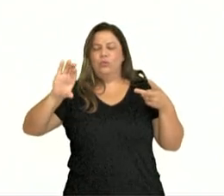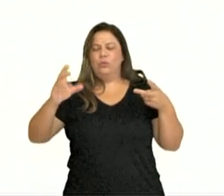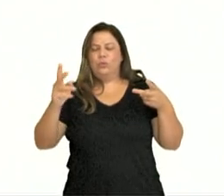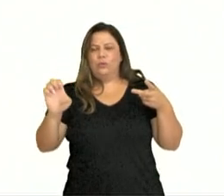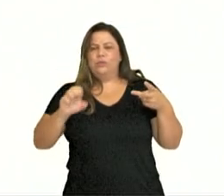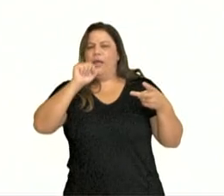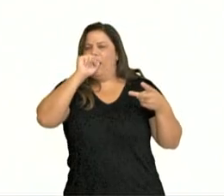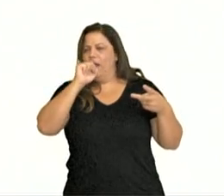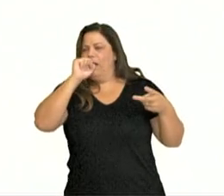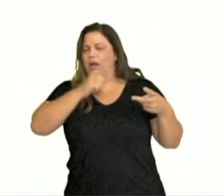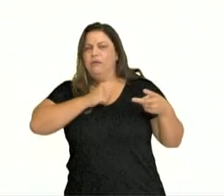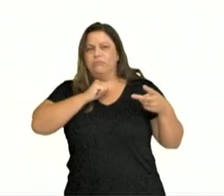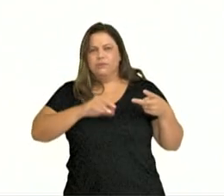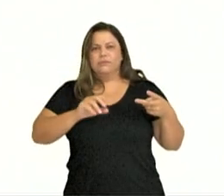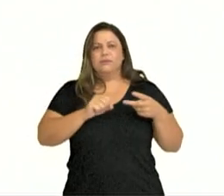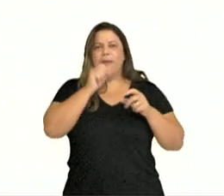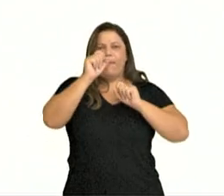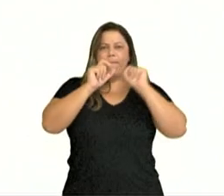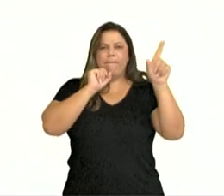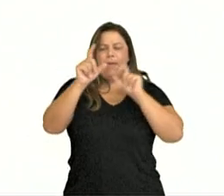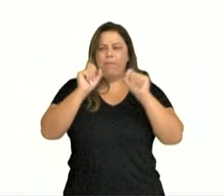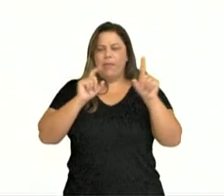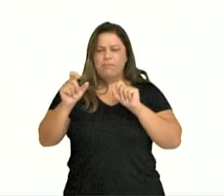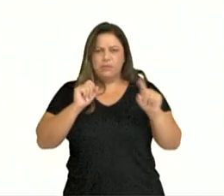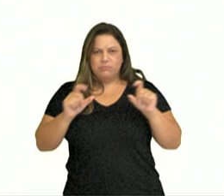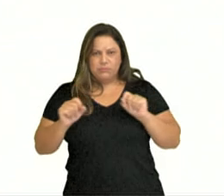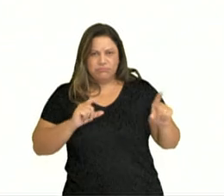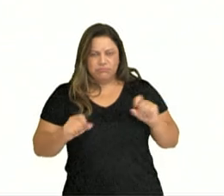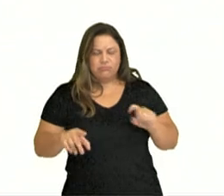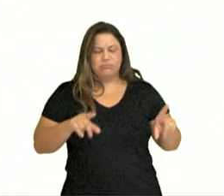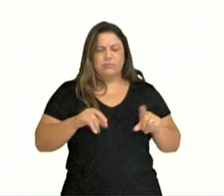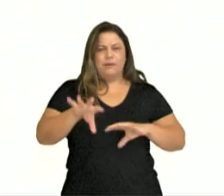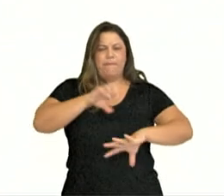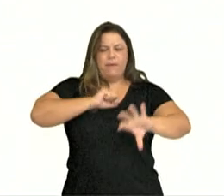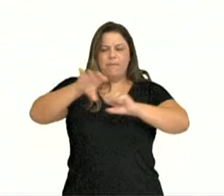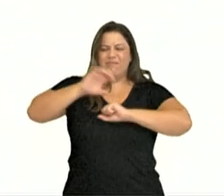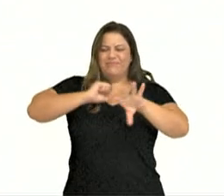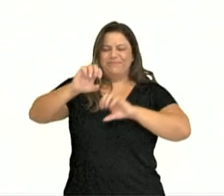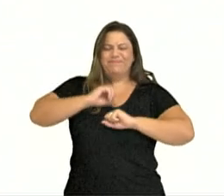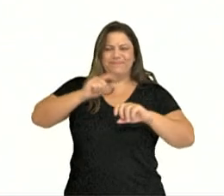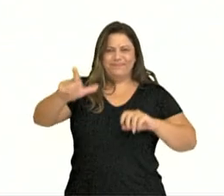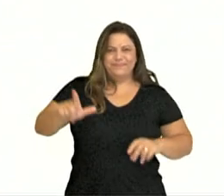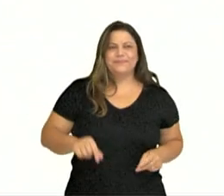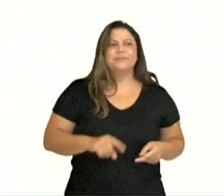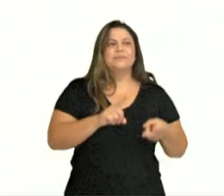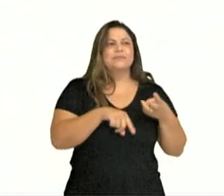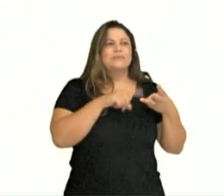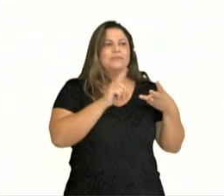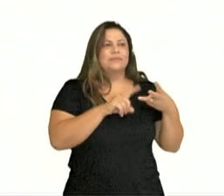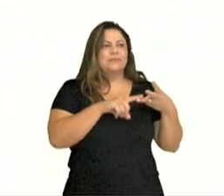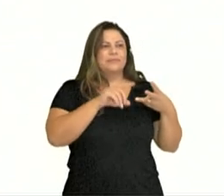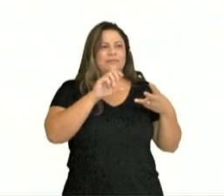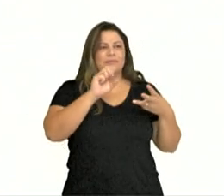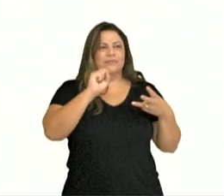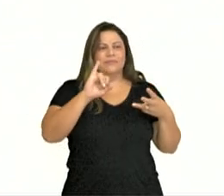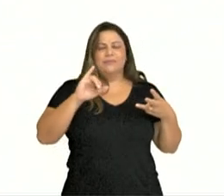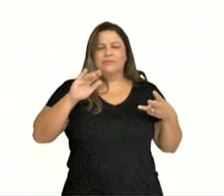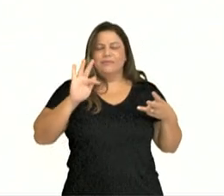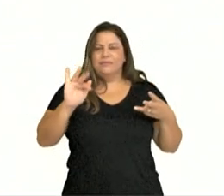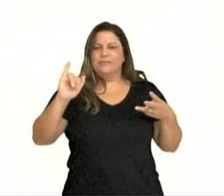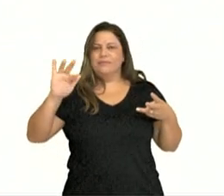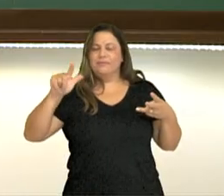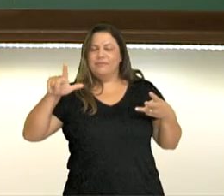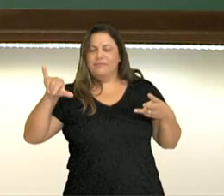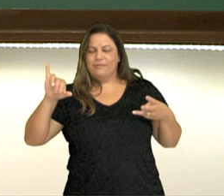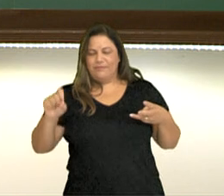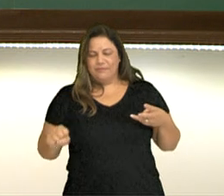dá pelo fato das gotículas de saliva contaminadas passarem de uma pessoa para outra. E a sífilis